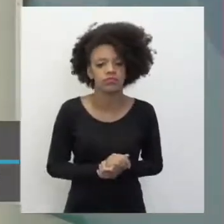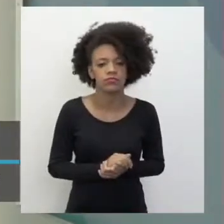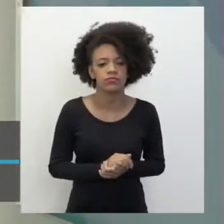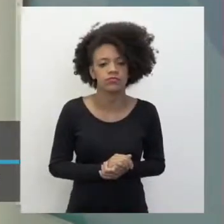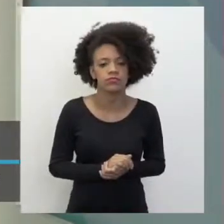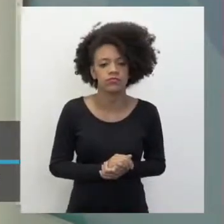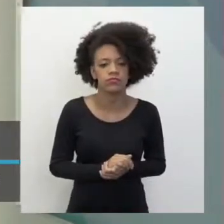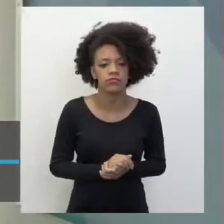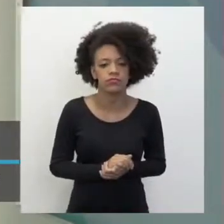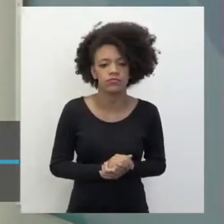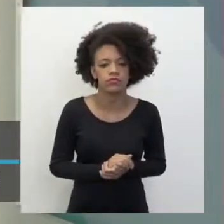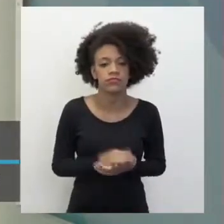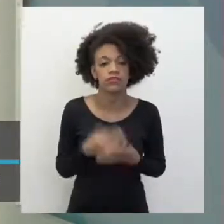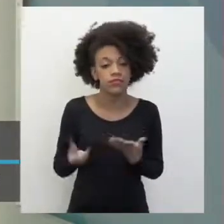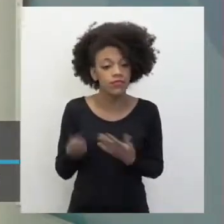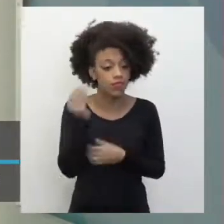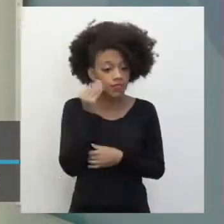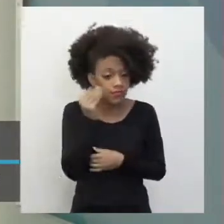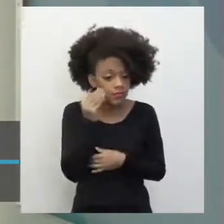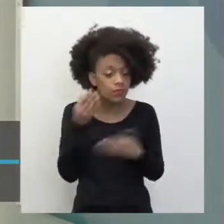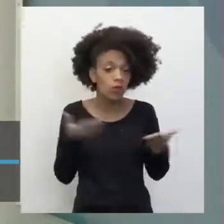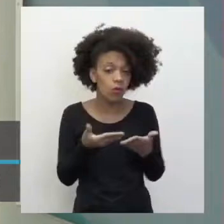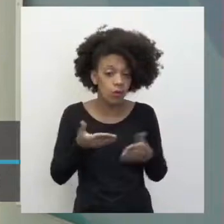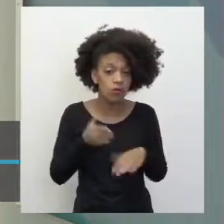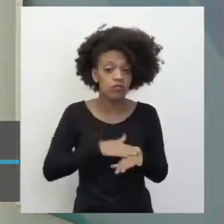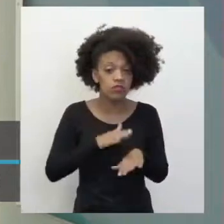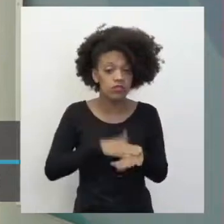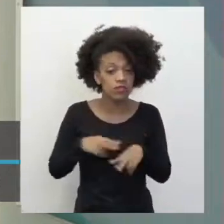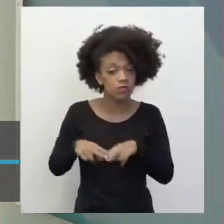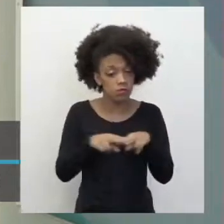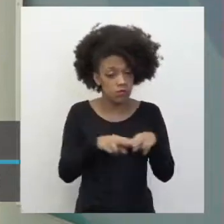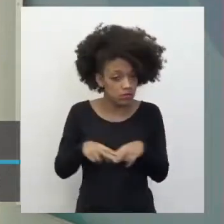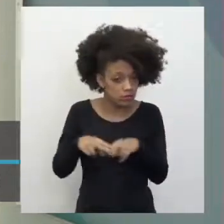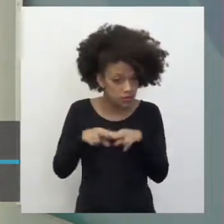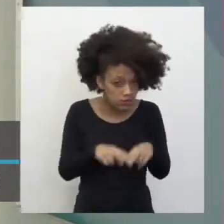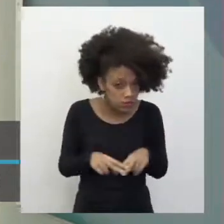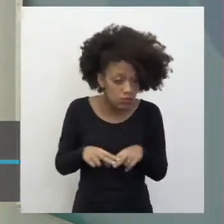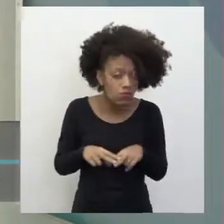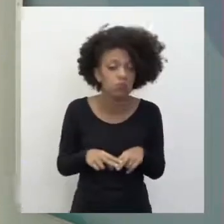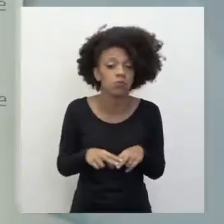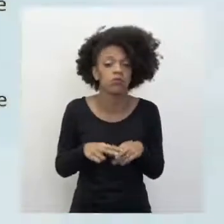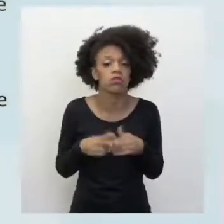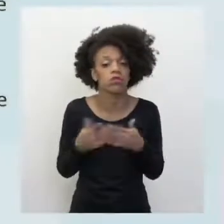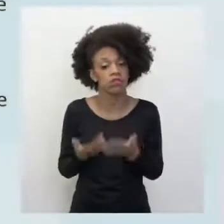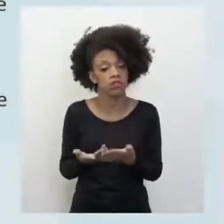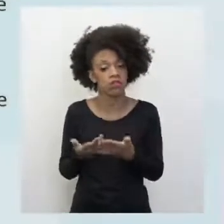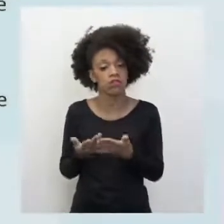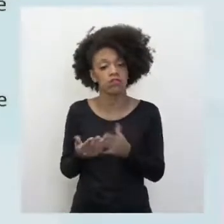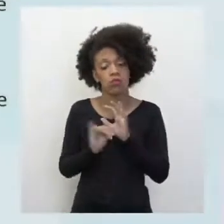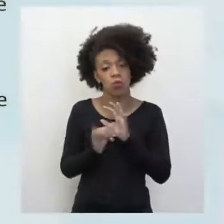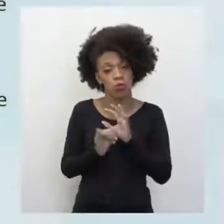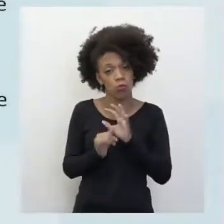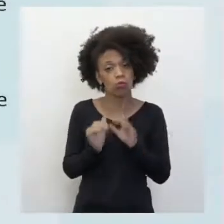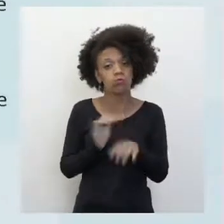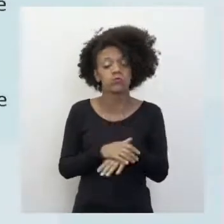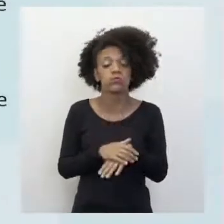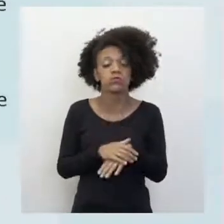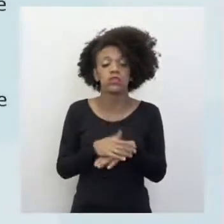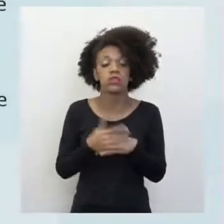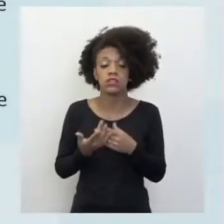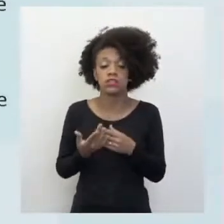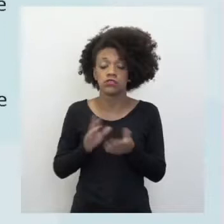Gente, tentamos então hoje fazer uma revisãozinha aí sobre os contos, na verdade, de